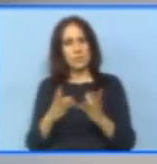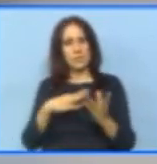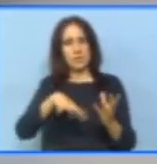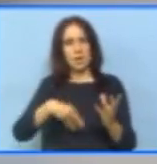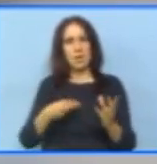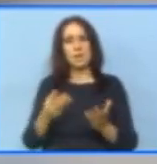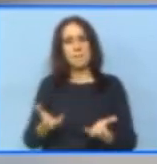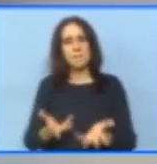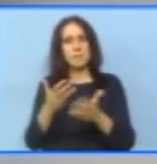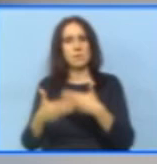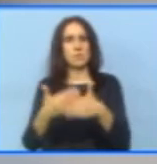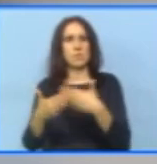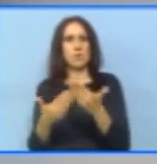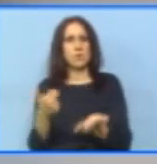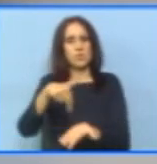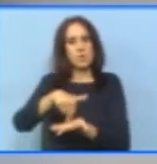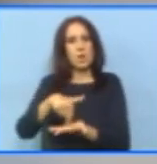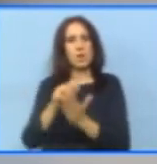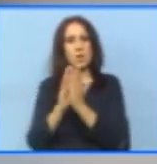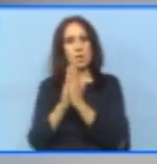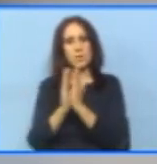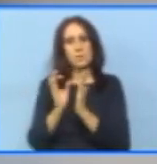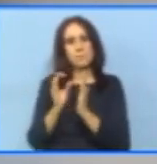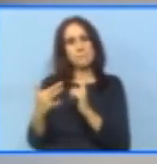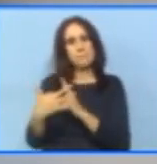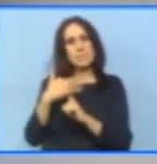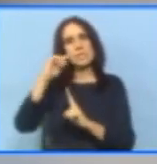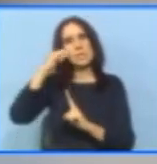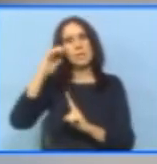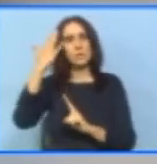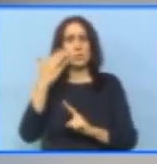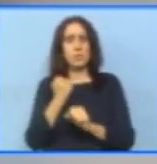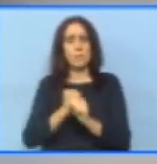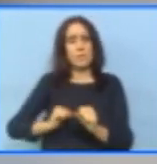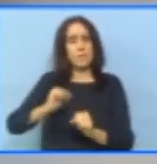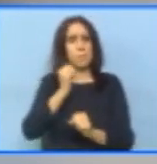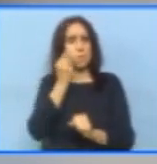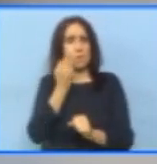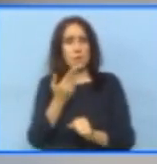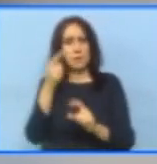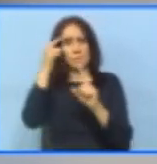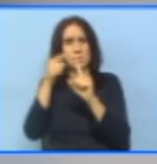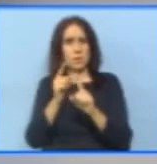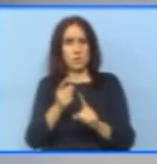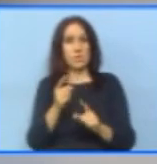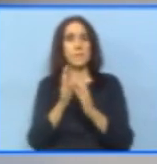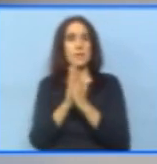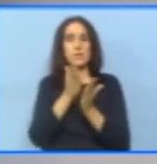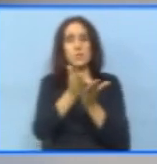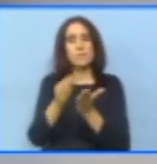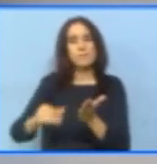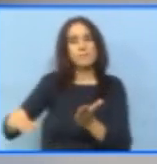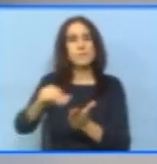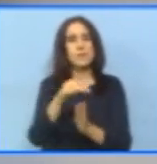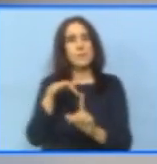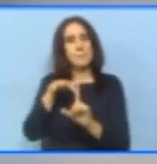queremos continuar e queremos estar onde a Igreja é mais perseguida, porque é este o nosso trabalho, é esta a nossa missão, é esta, ajudar a Igreja onde quer que ela seja